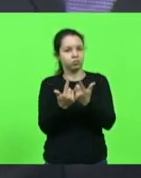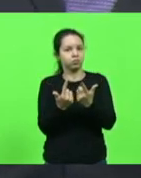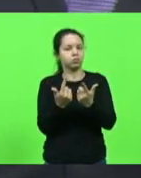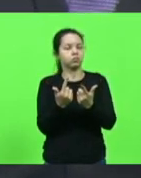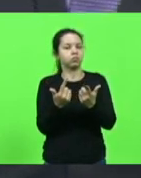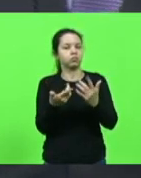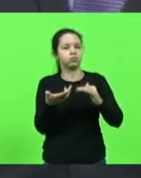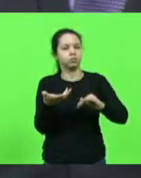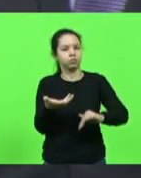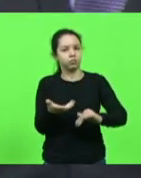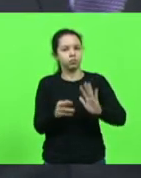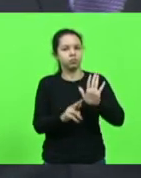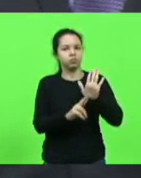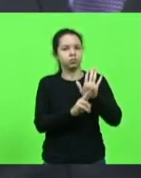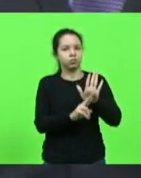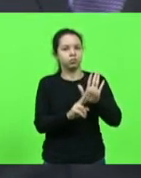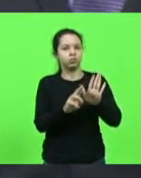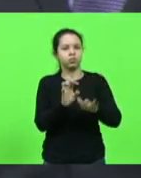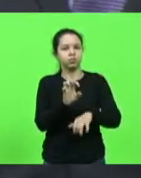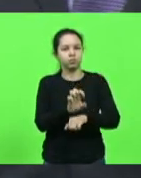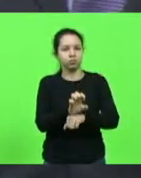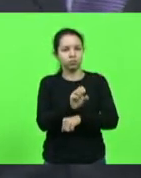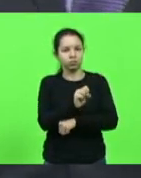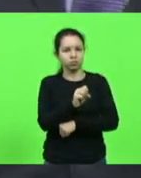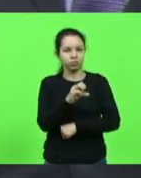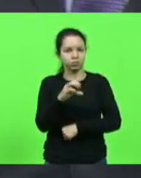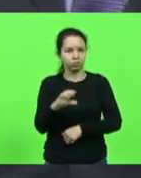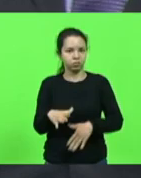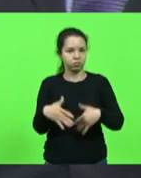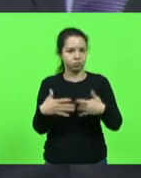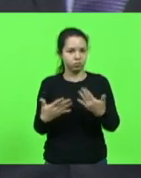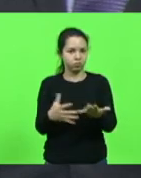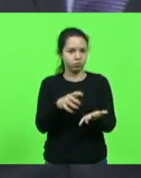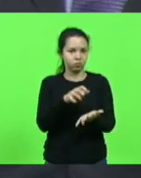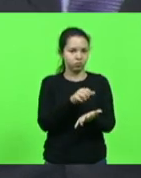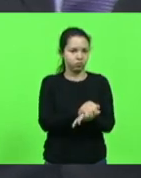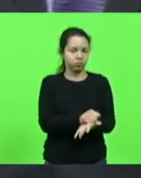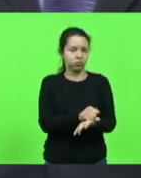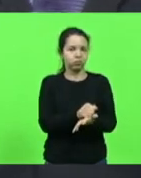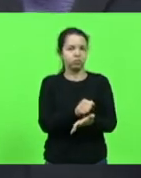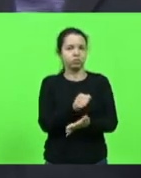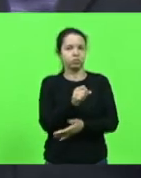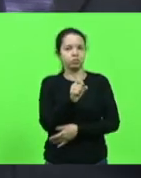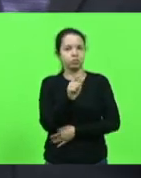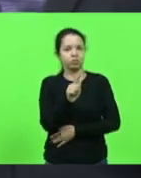do Estado de Santa Catarina, então gravado Catarina com TH.